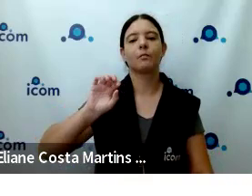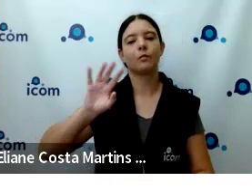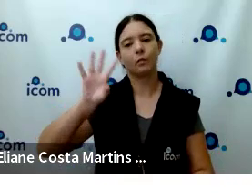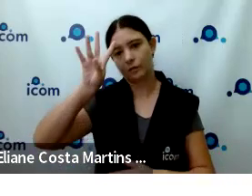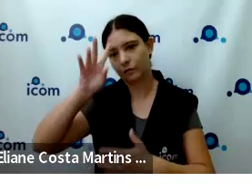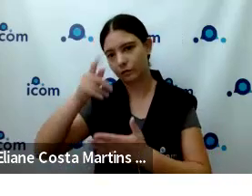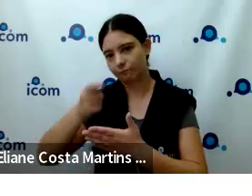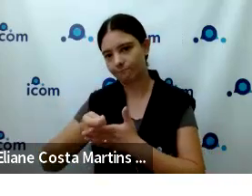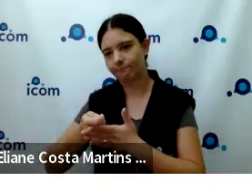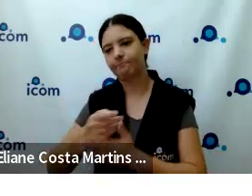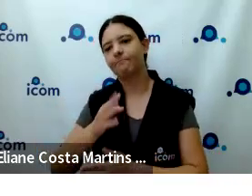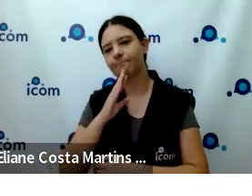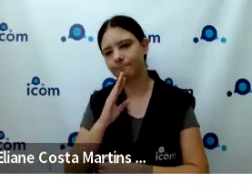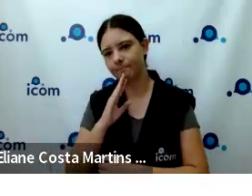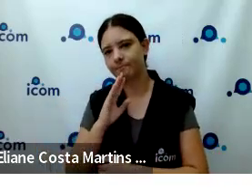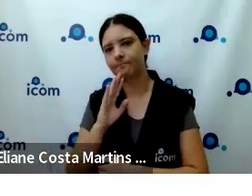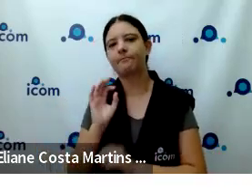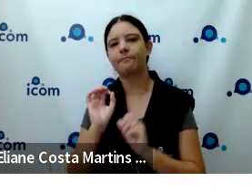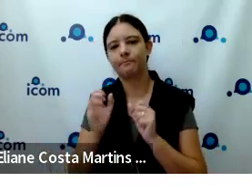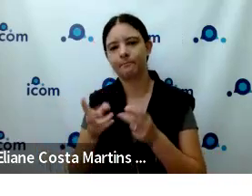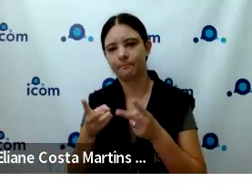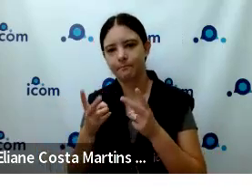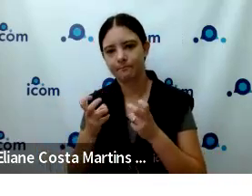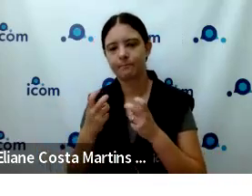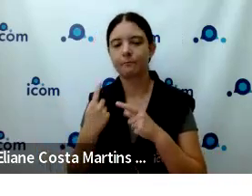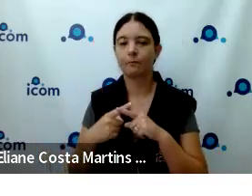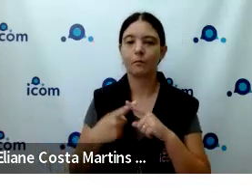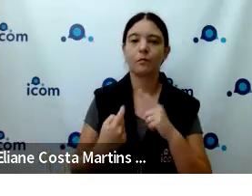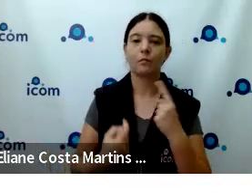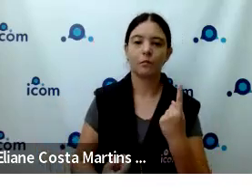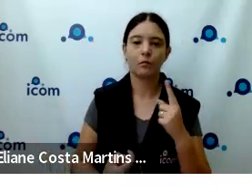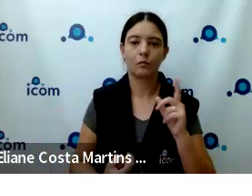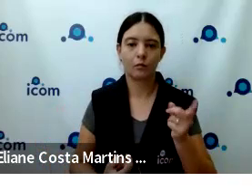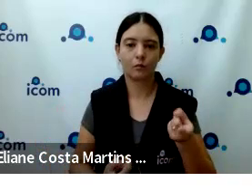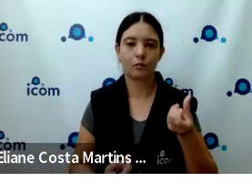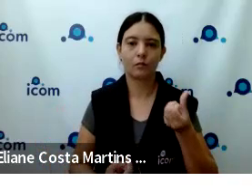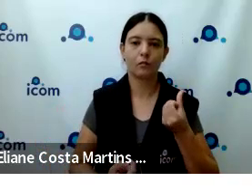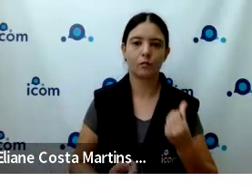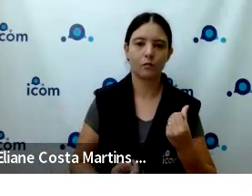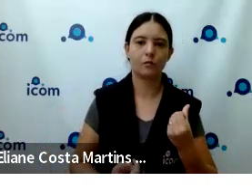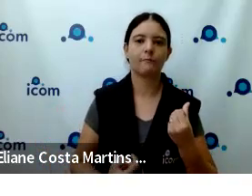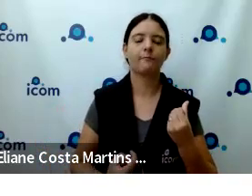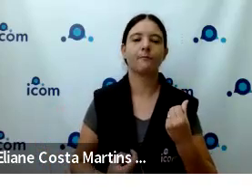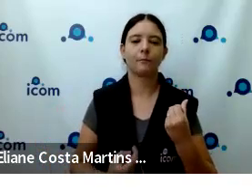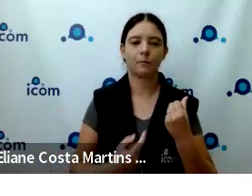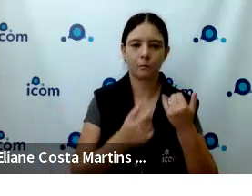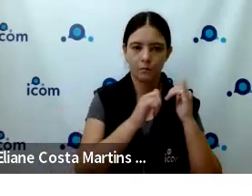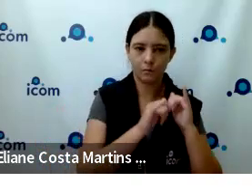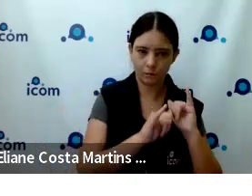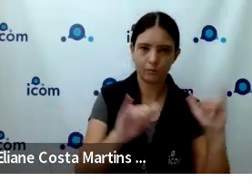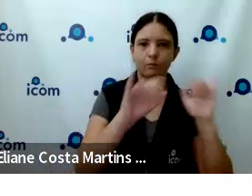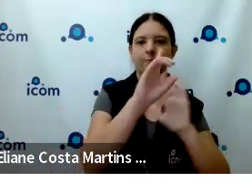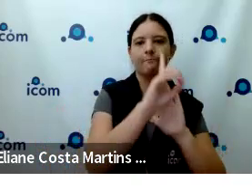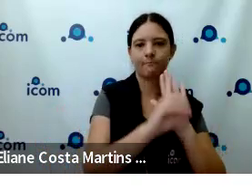são reconhecidas em cerca de 1,6 é emitido um